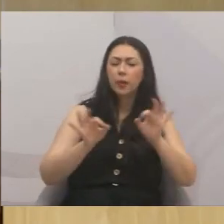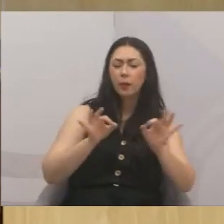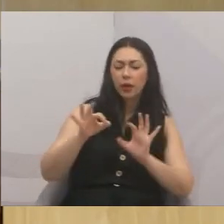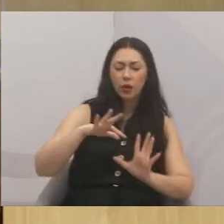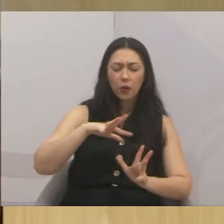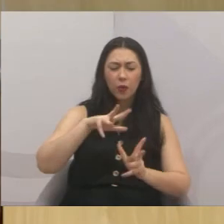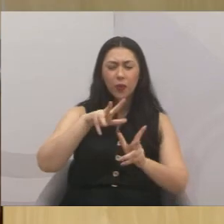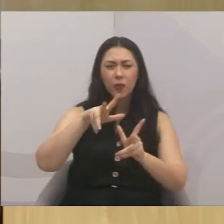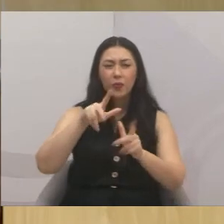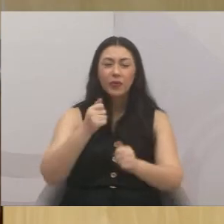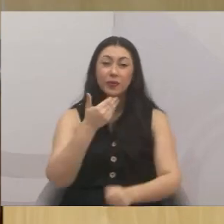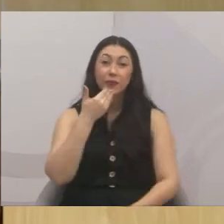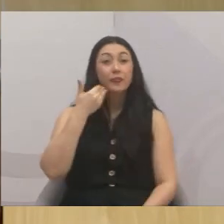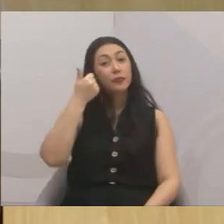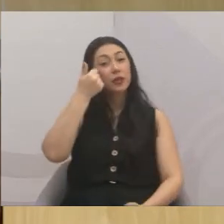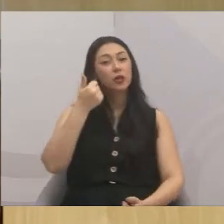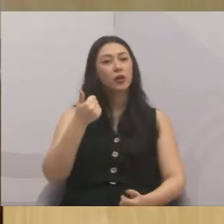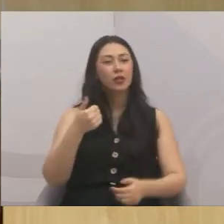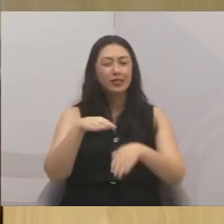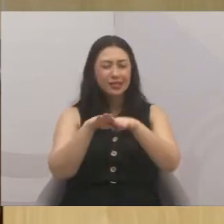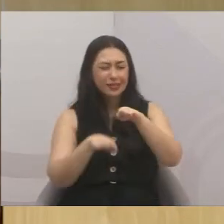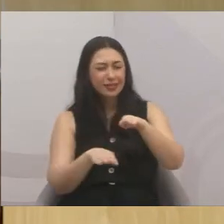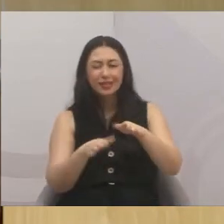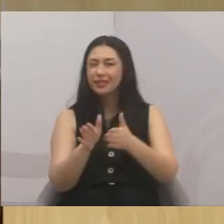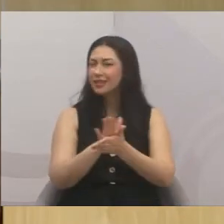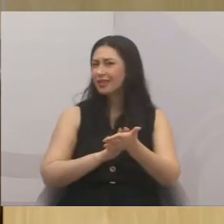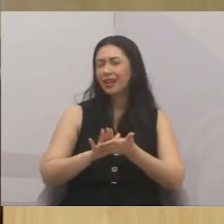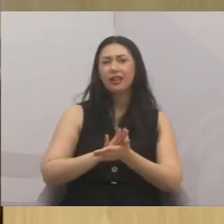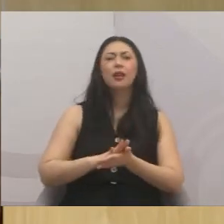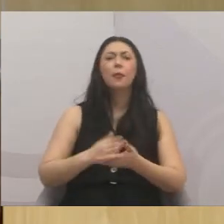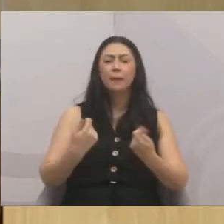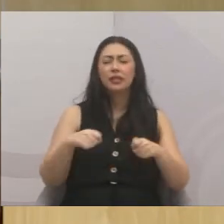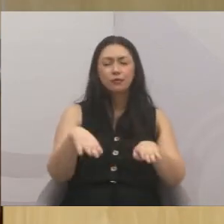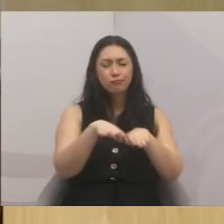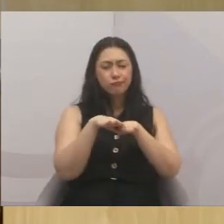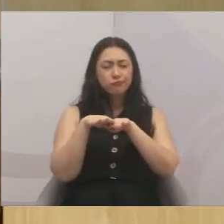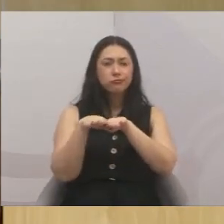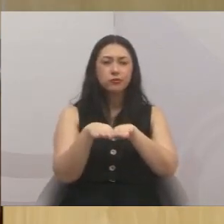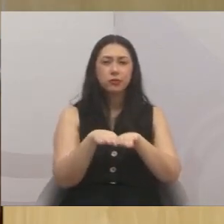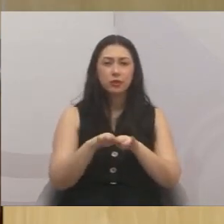e lutar contra a desigualdade racial.